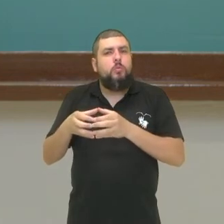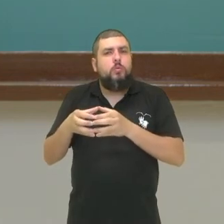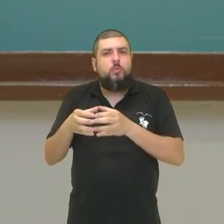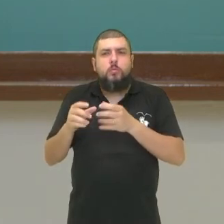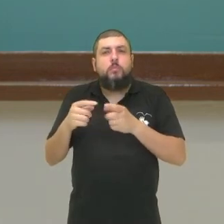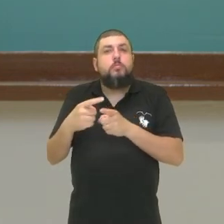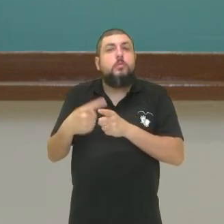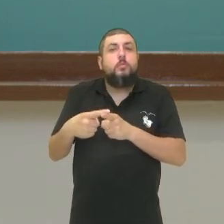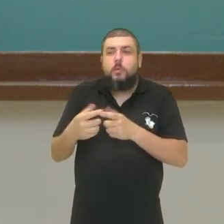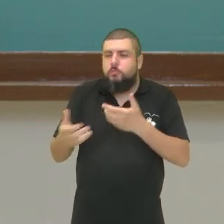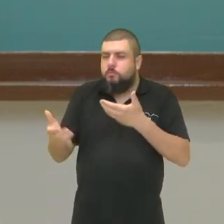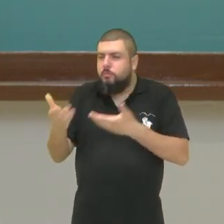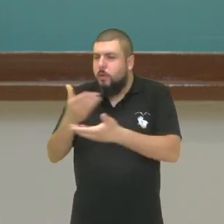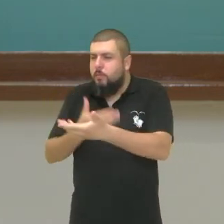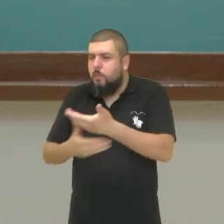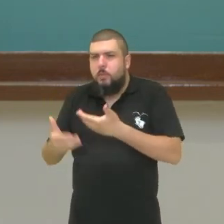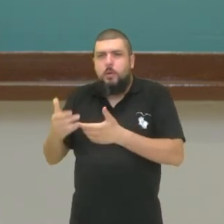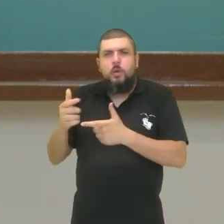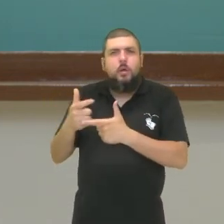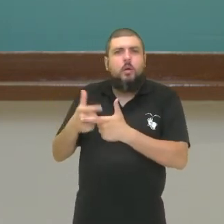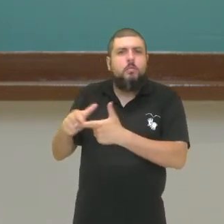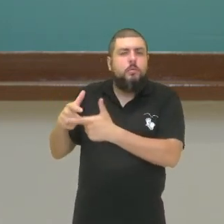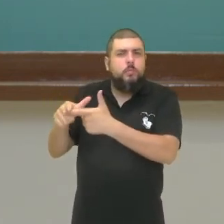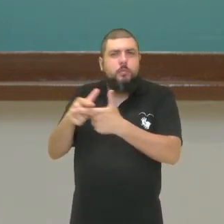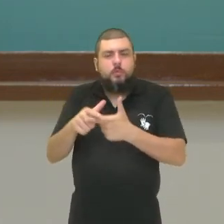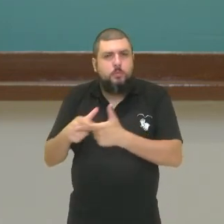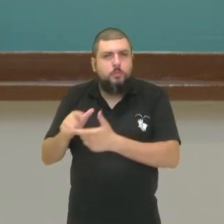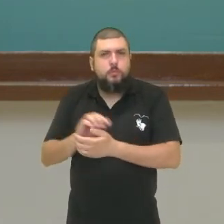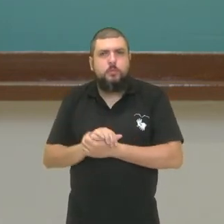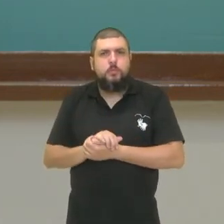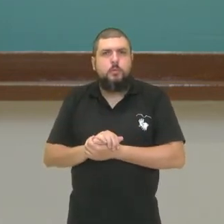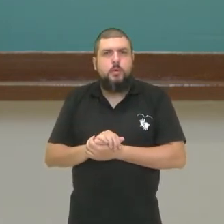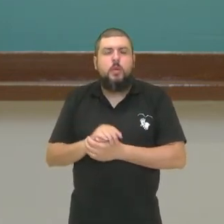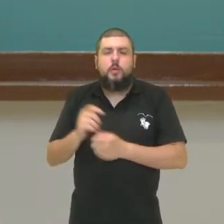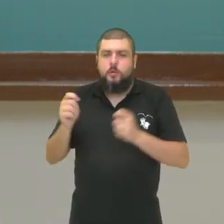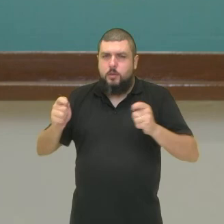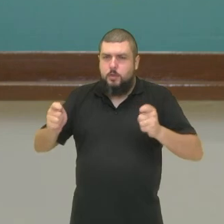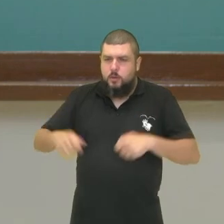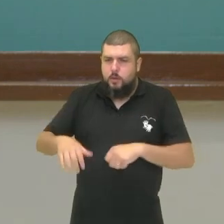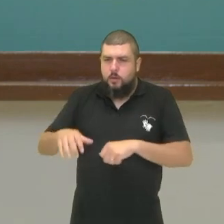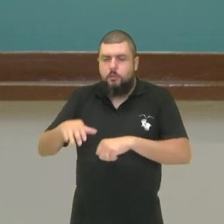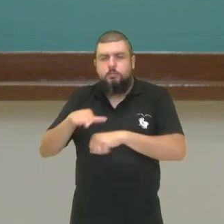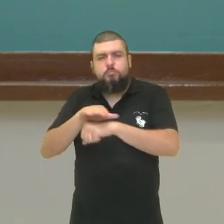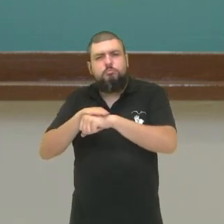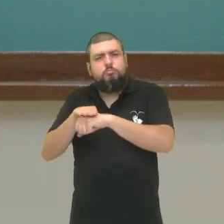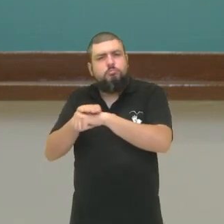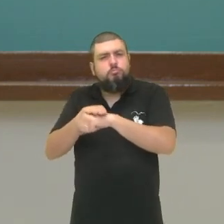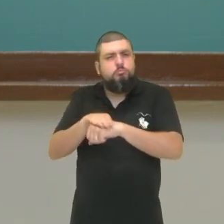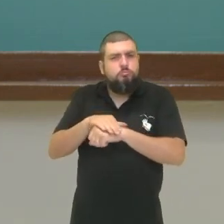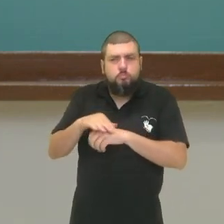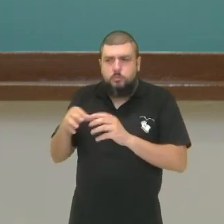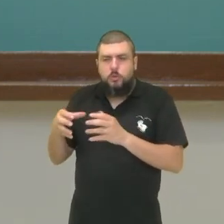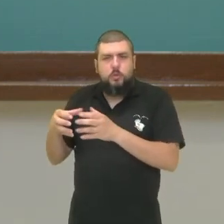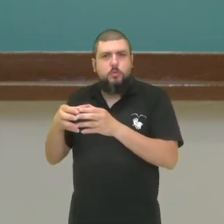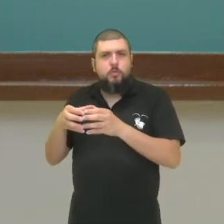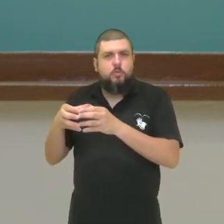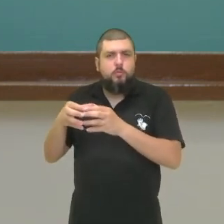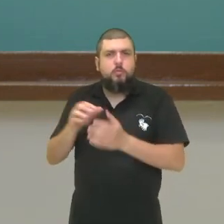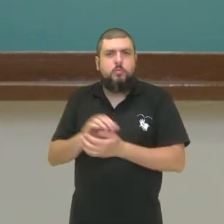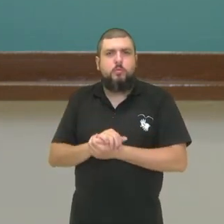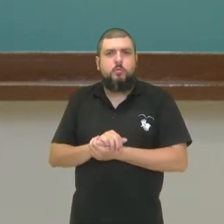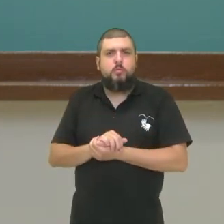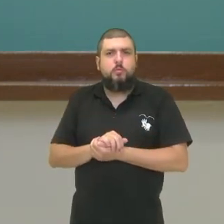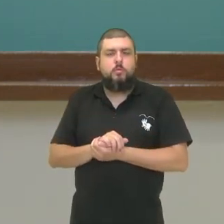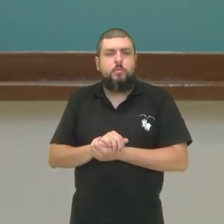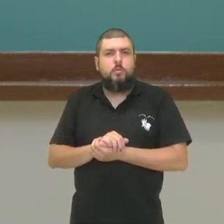ao problema que foi dado, então eu consigo fazer um desenvolvimento no grupo e,